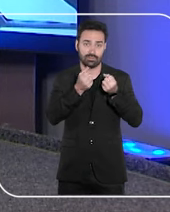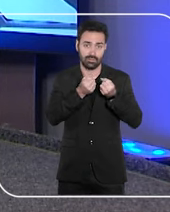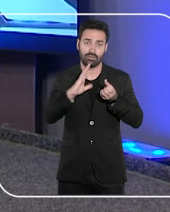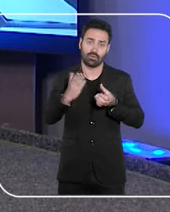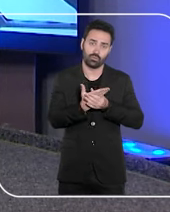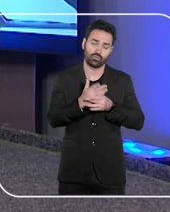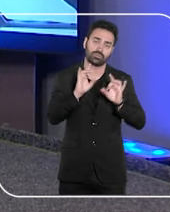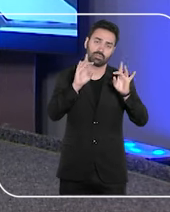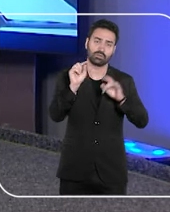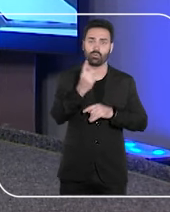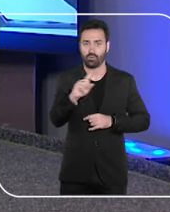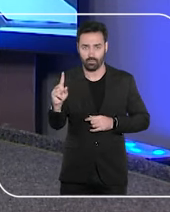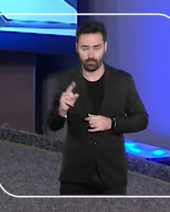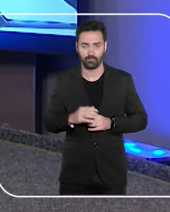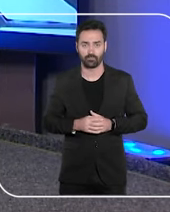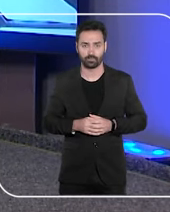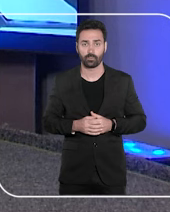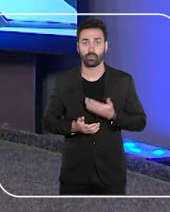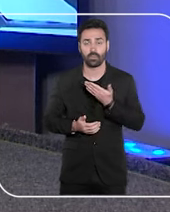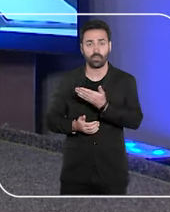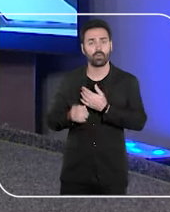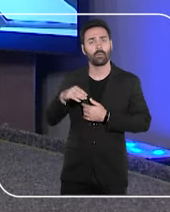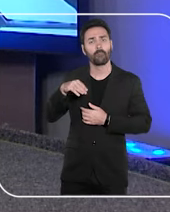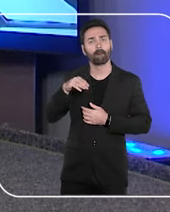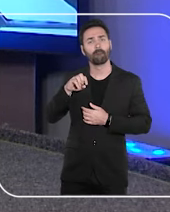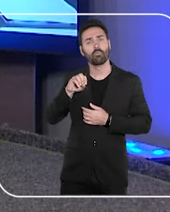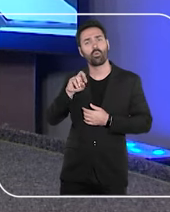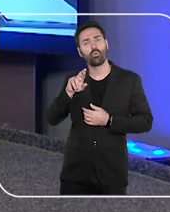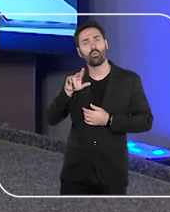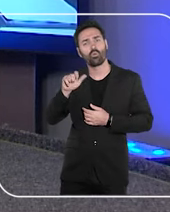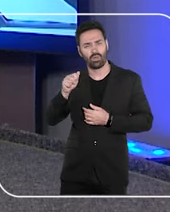Ministro Moura Ribeiro, agora, gostaria de complementar, ministro?